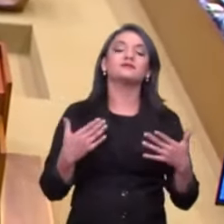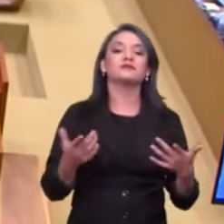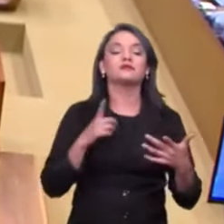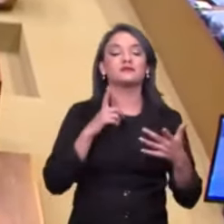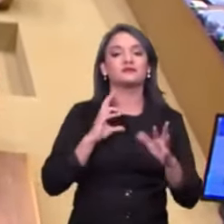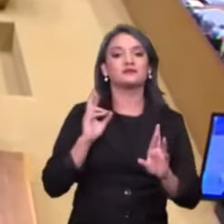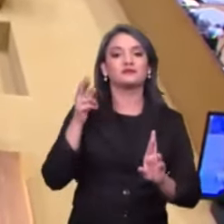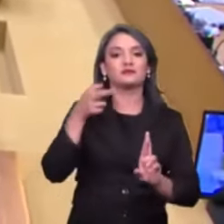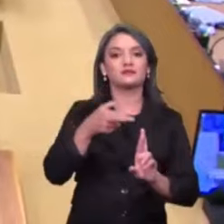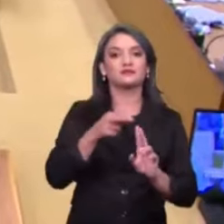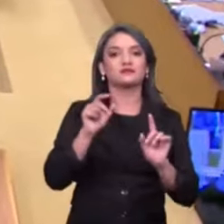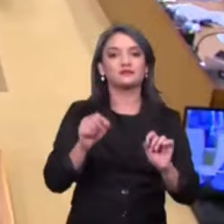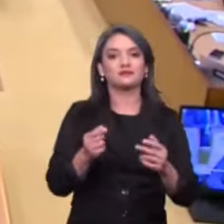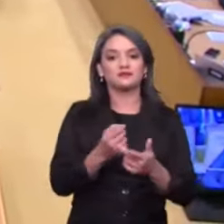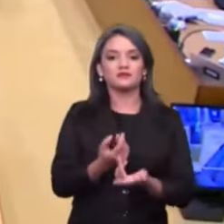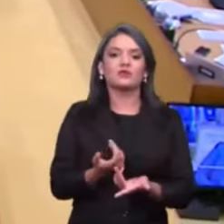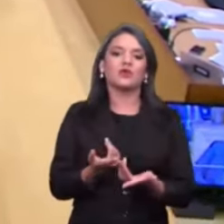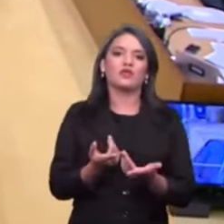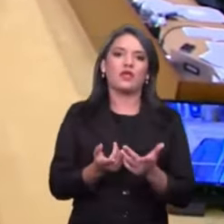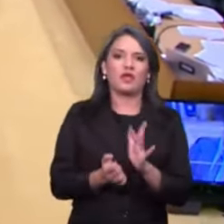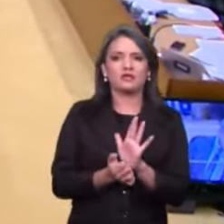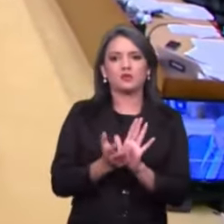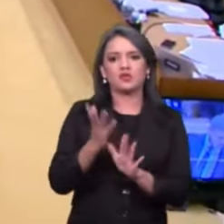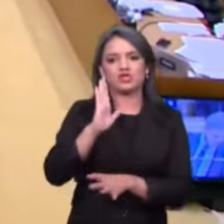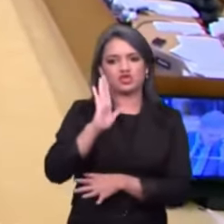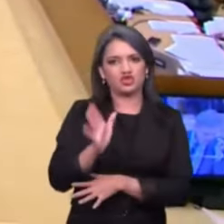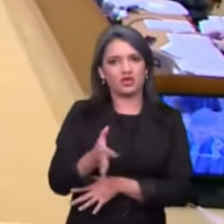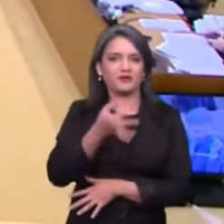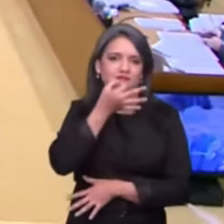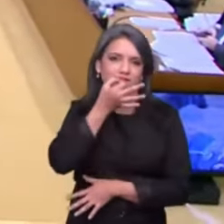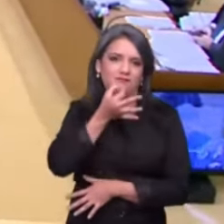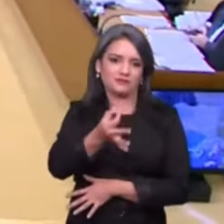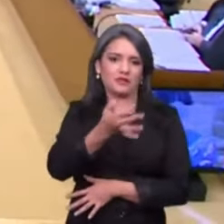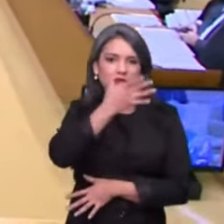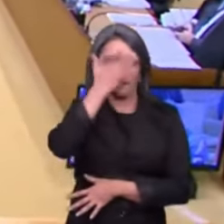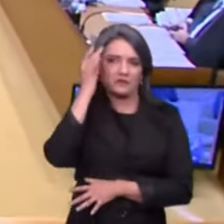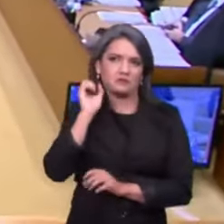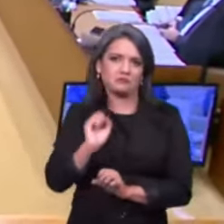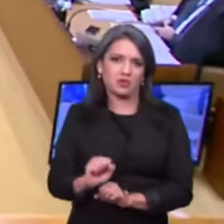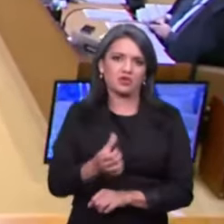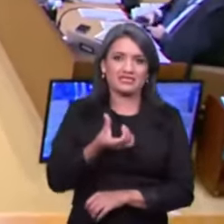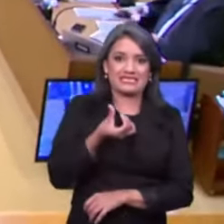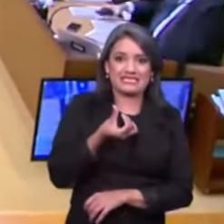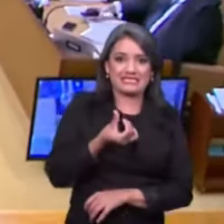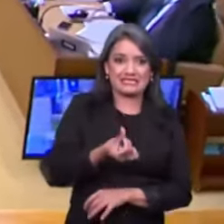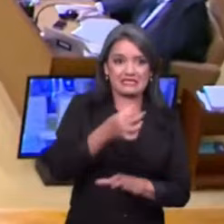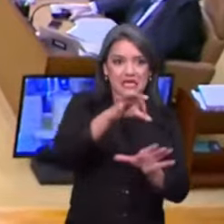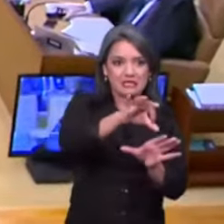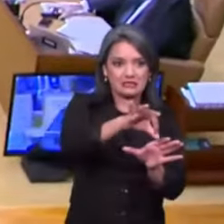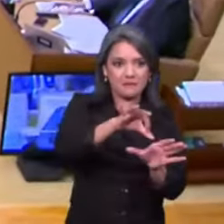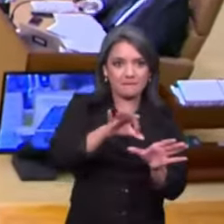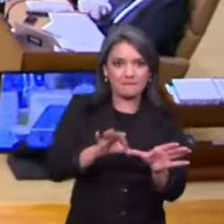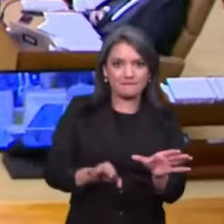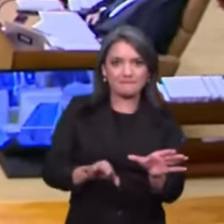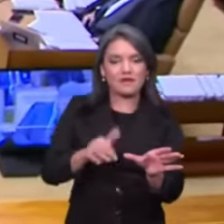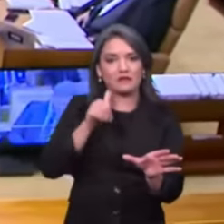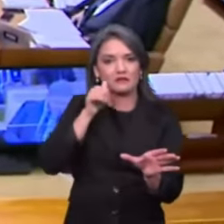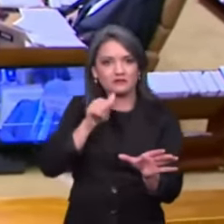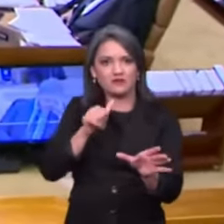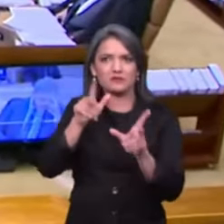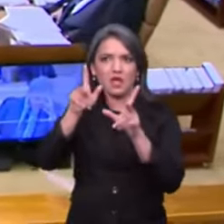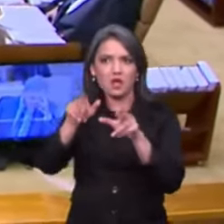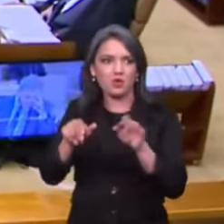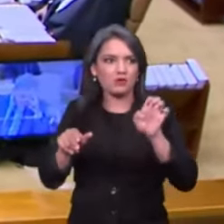referência às quantidades já sugeridas de posse de 6 plantas fêmeas, nas mesmas condições